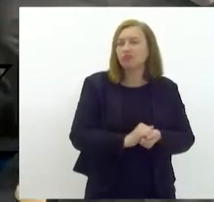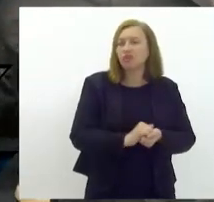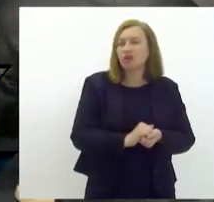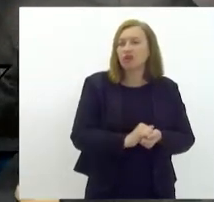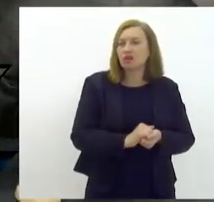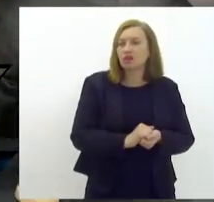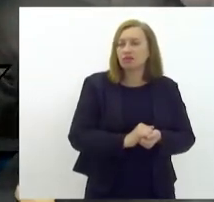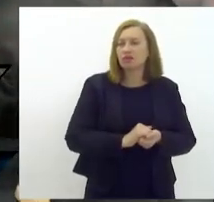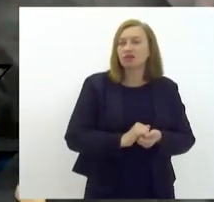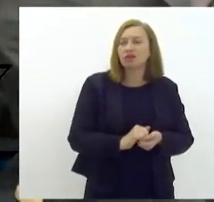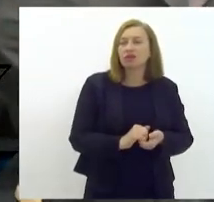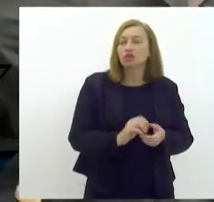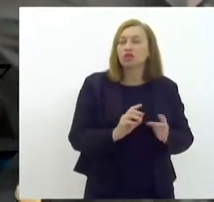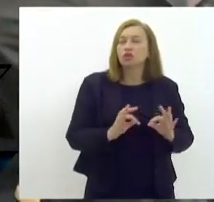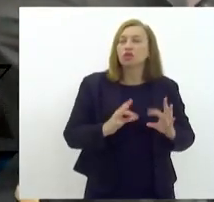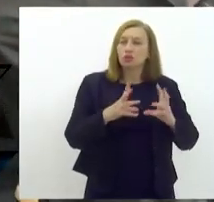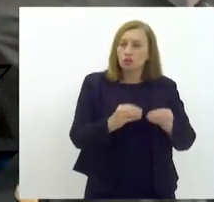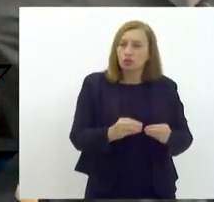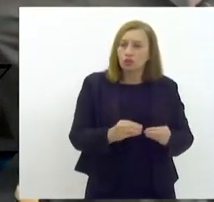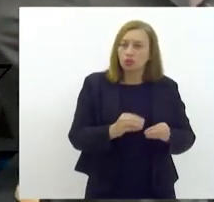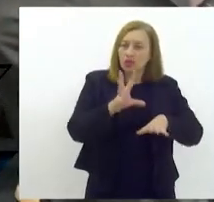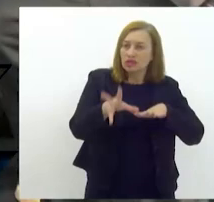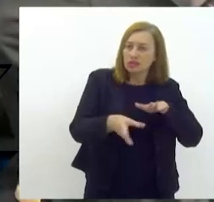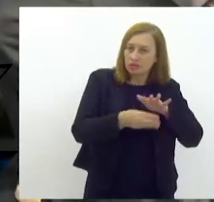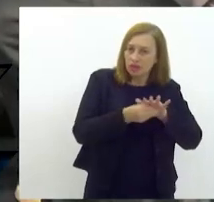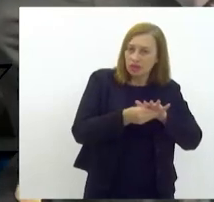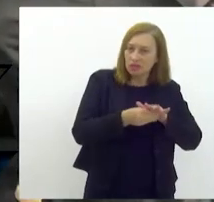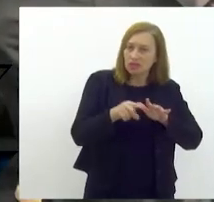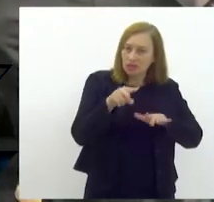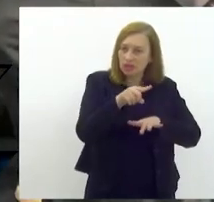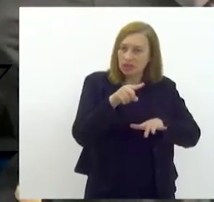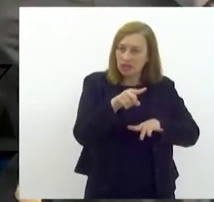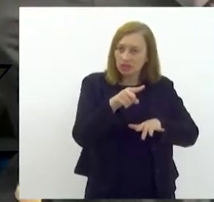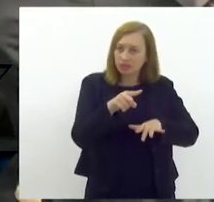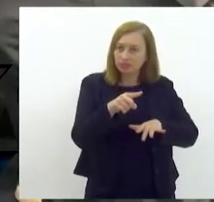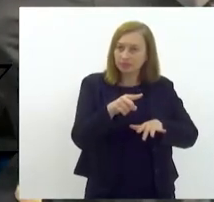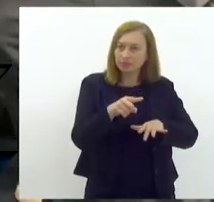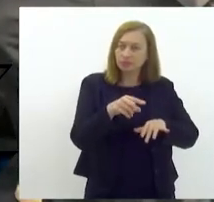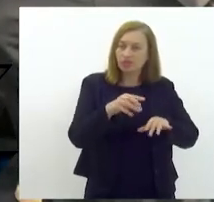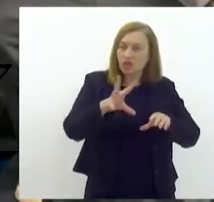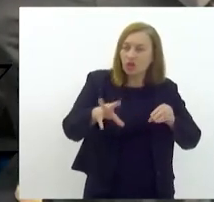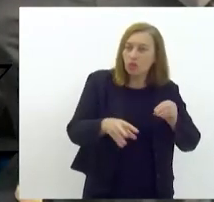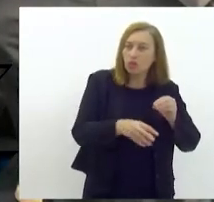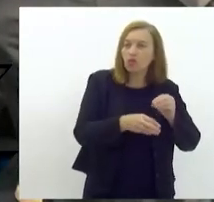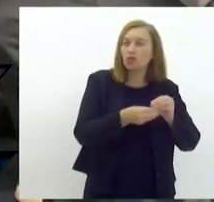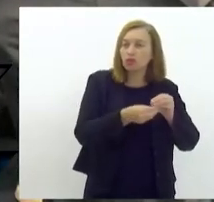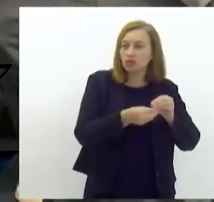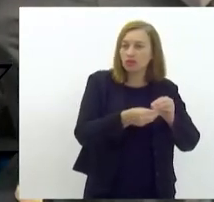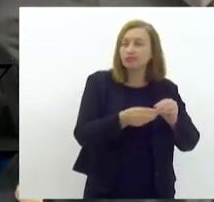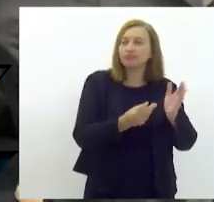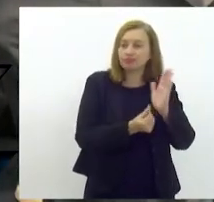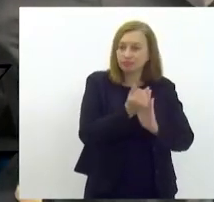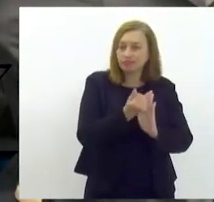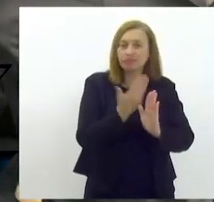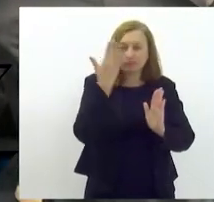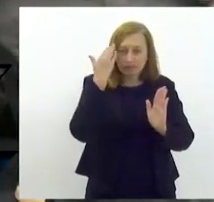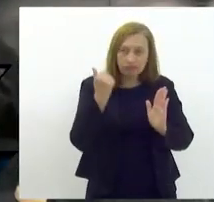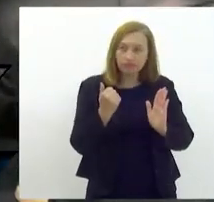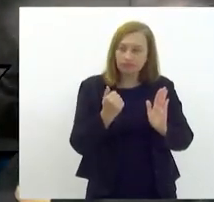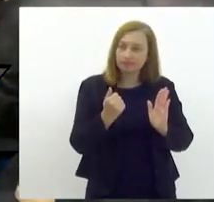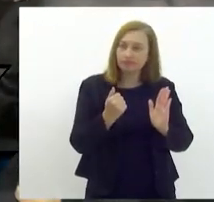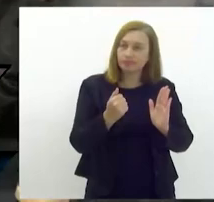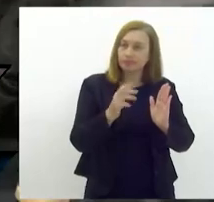todo a prerrogativa ali das emendas uma vez instituídas no orçamento a gente sabe de onde sai não há